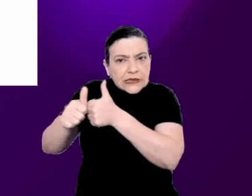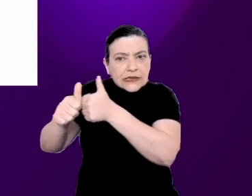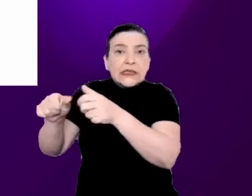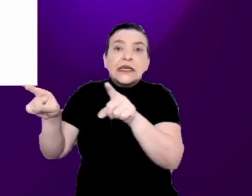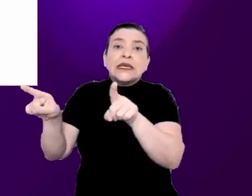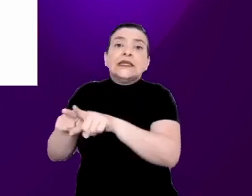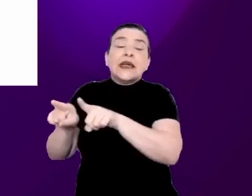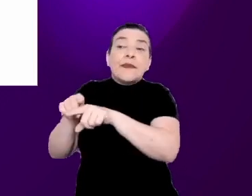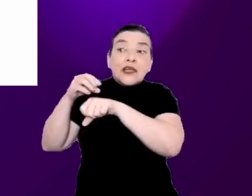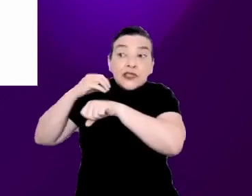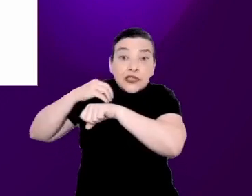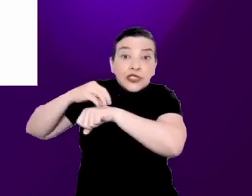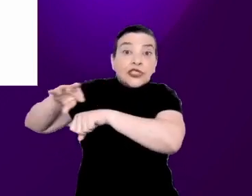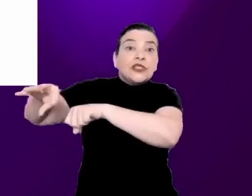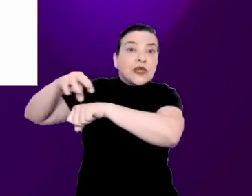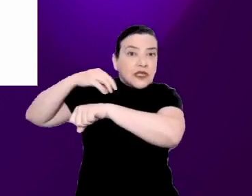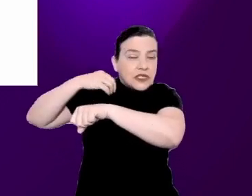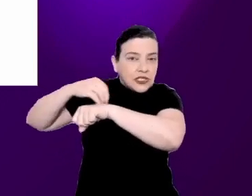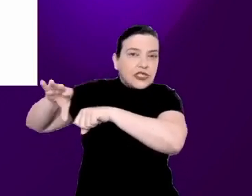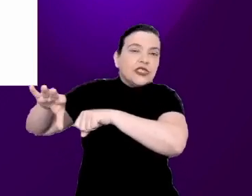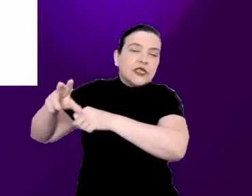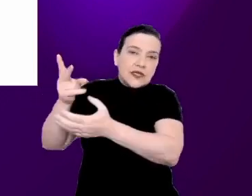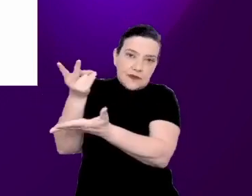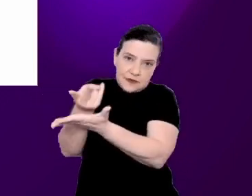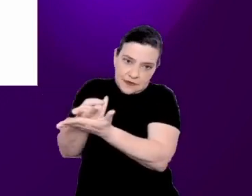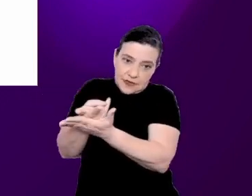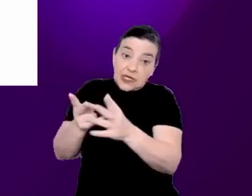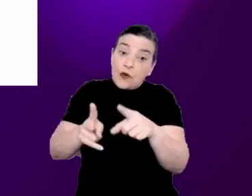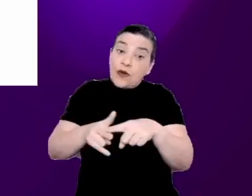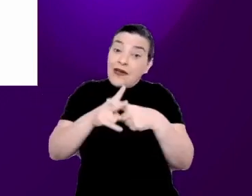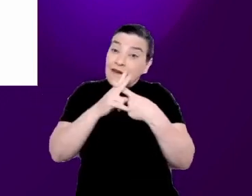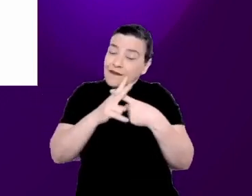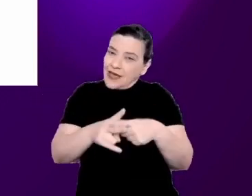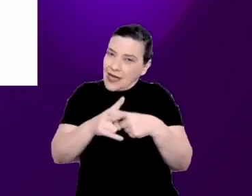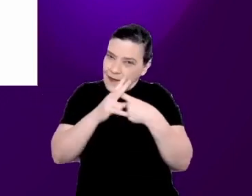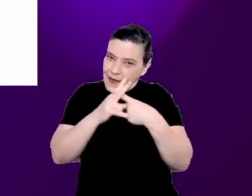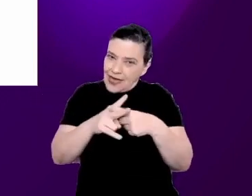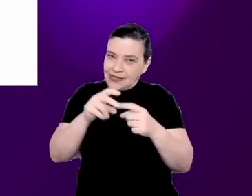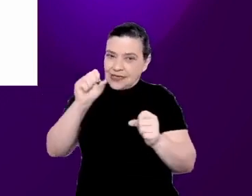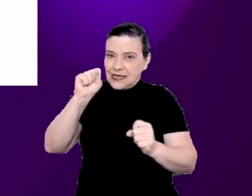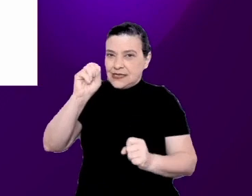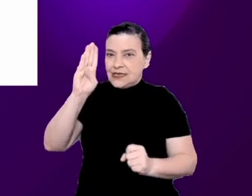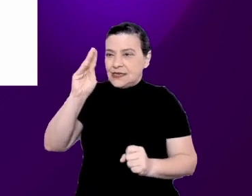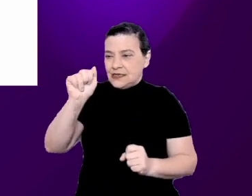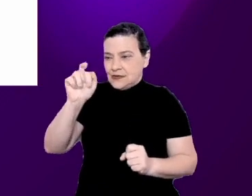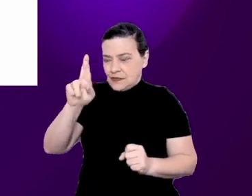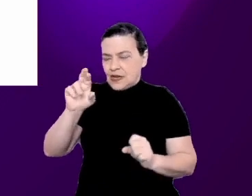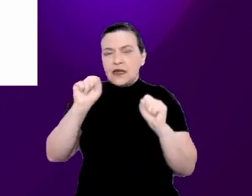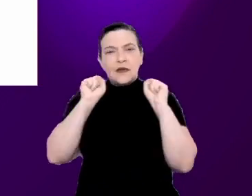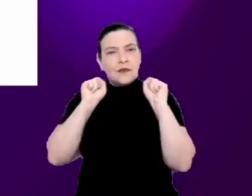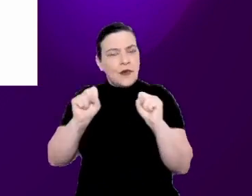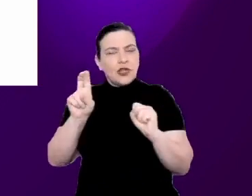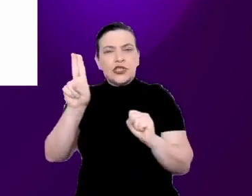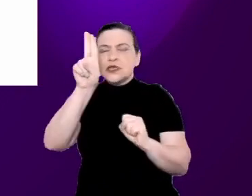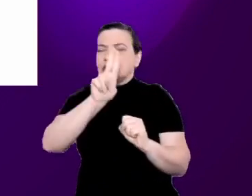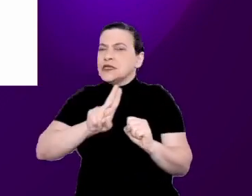para esse paciente. Então, a ferramenta de transição do cuidado, ela pode ser usada intersetores